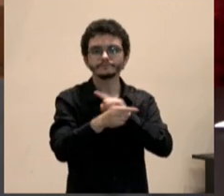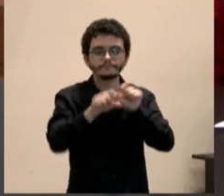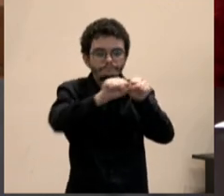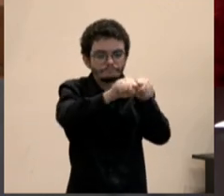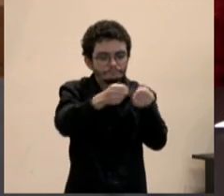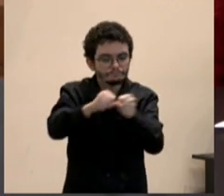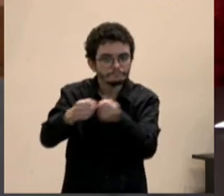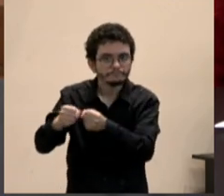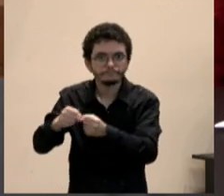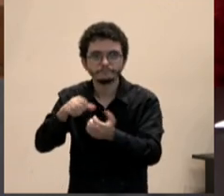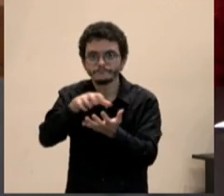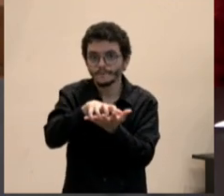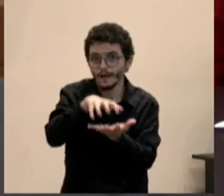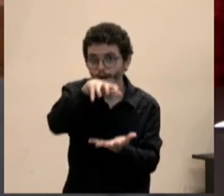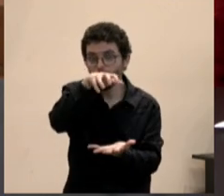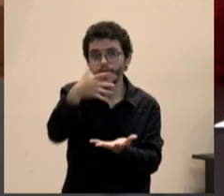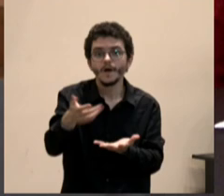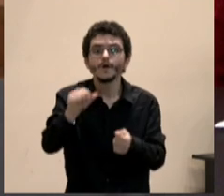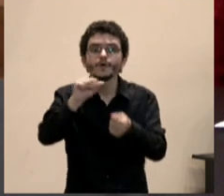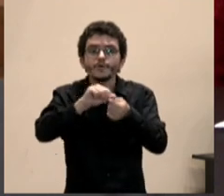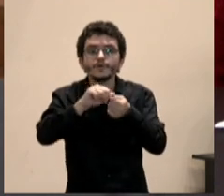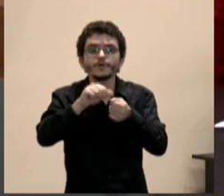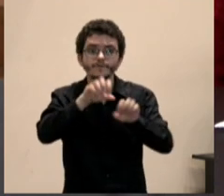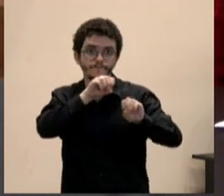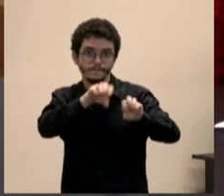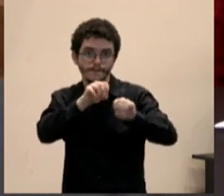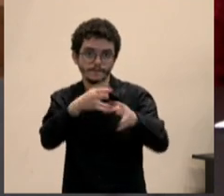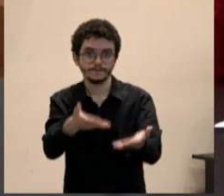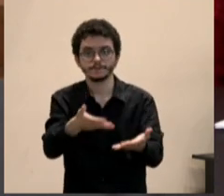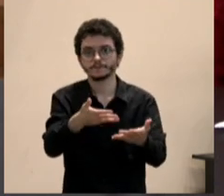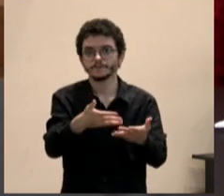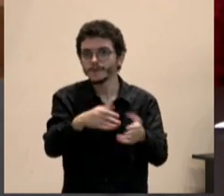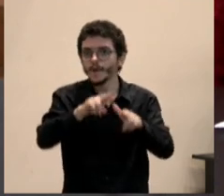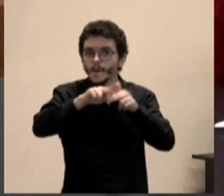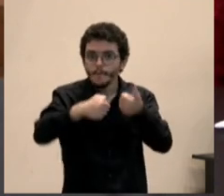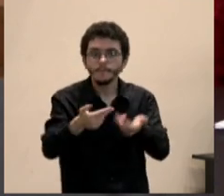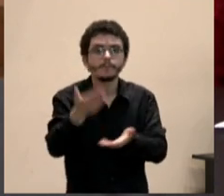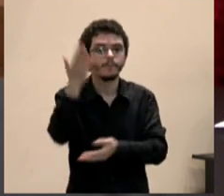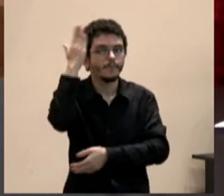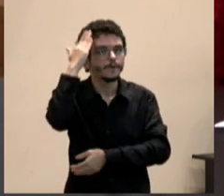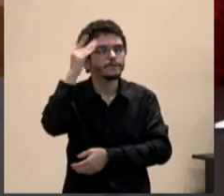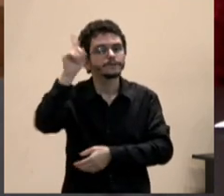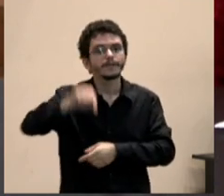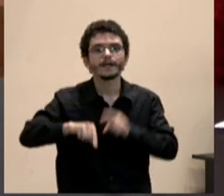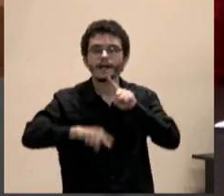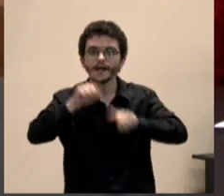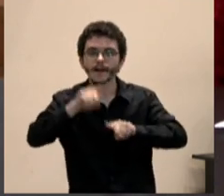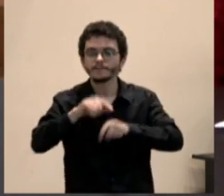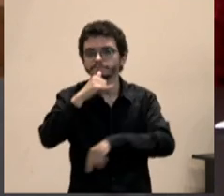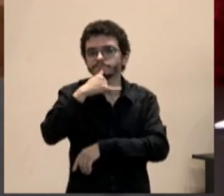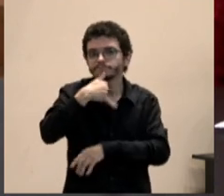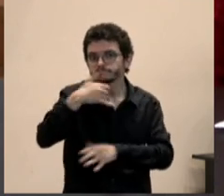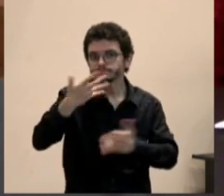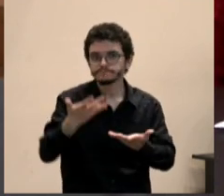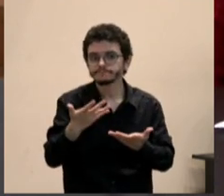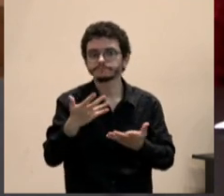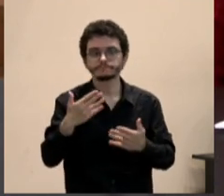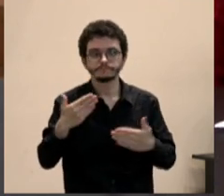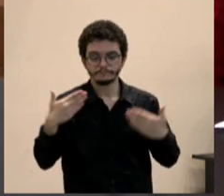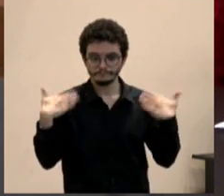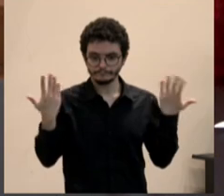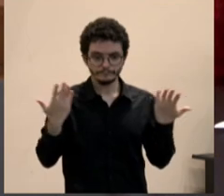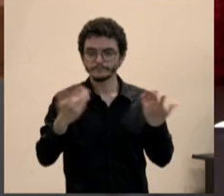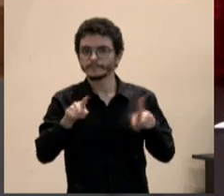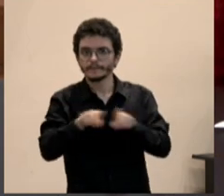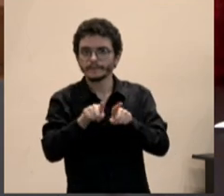a alma do fazer educação. Por isso, eu sei que é uma coisa triste, polêmica, difícil de